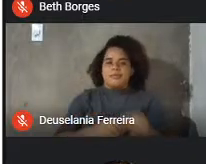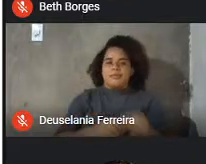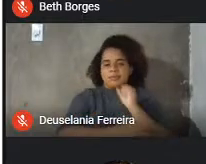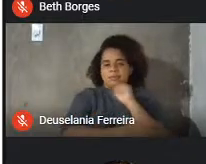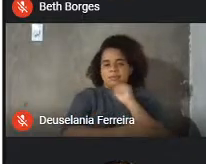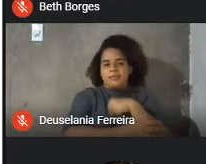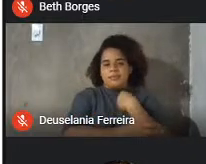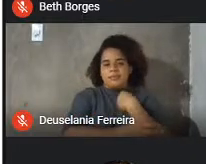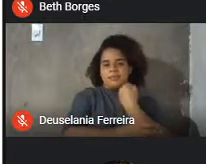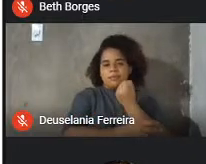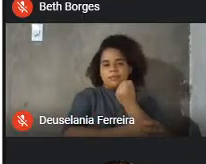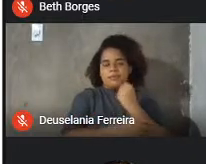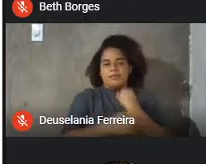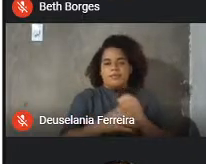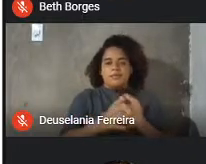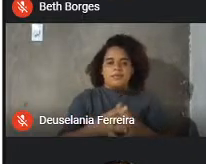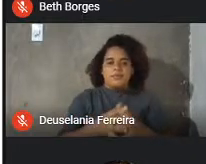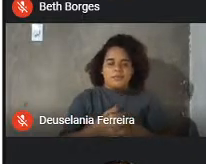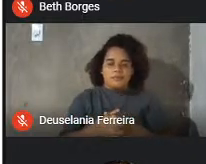Tranquilo, meu amigo.